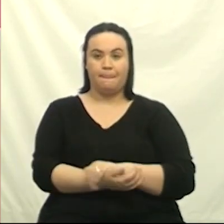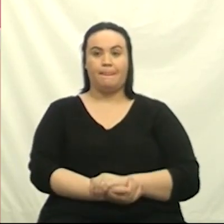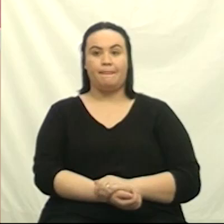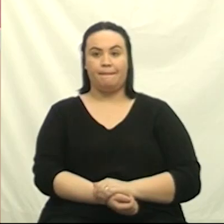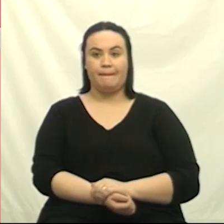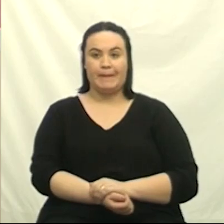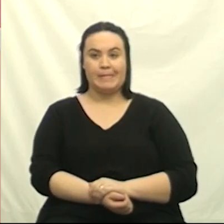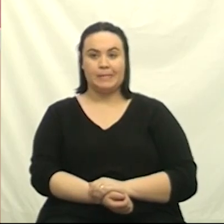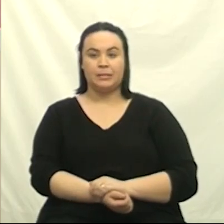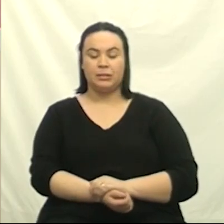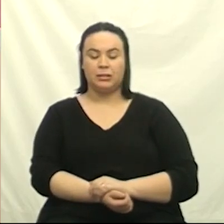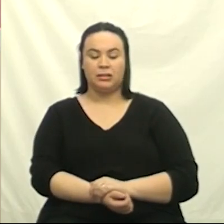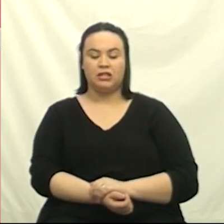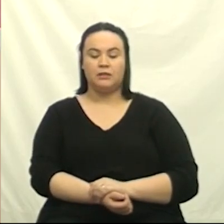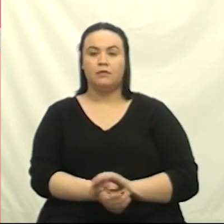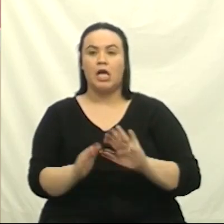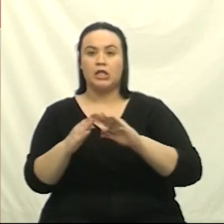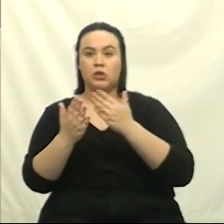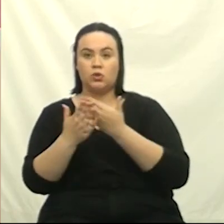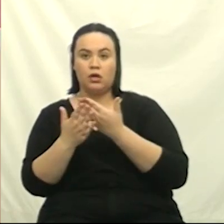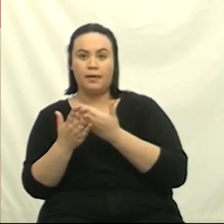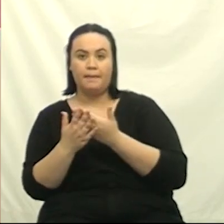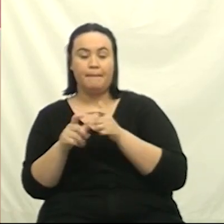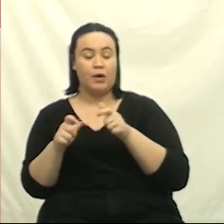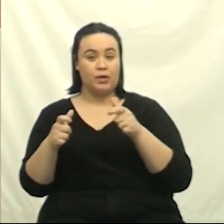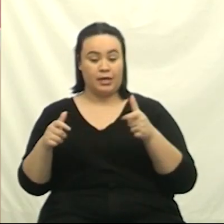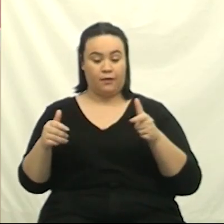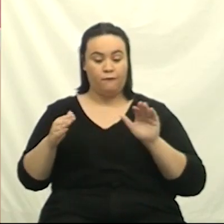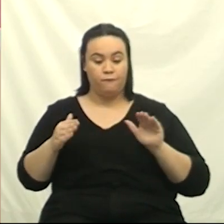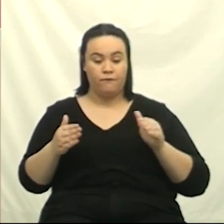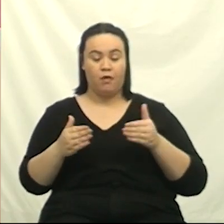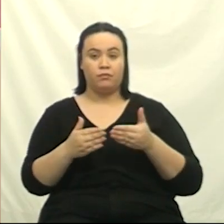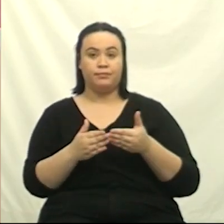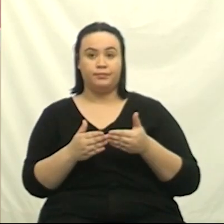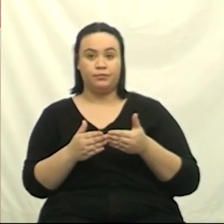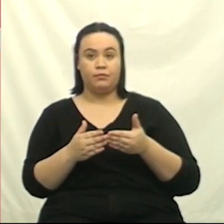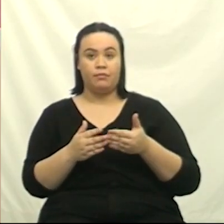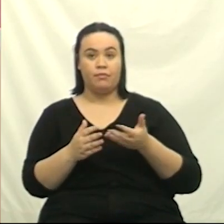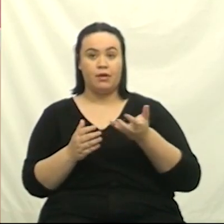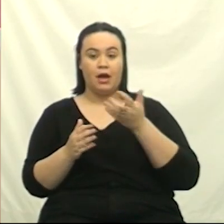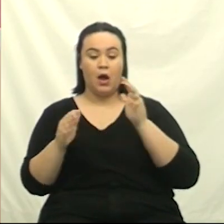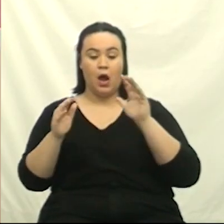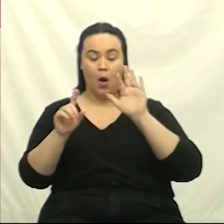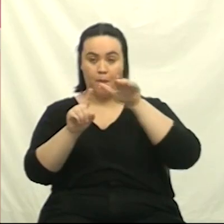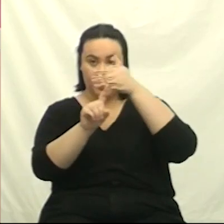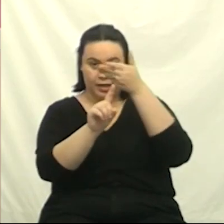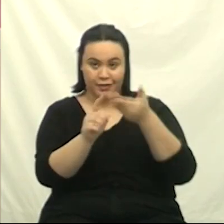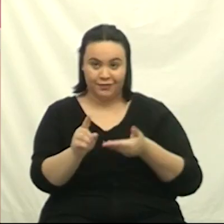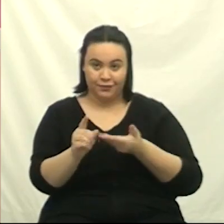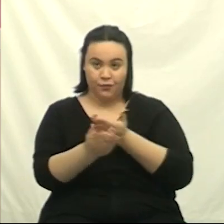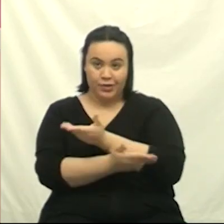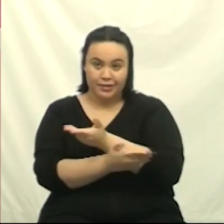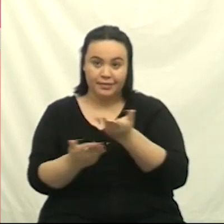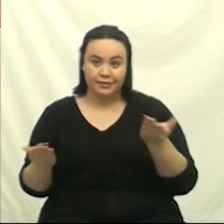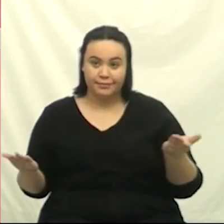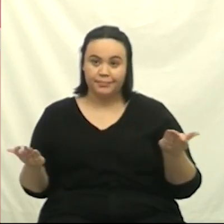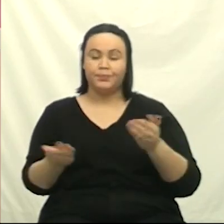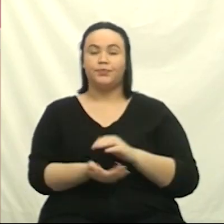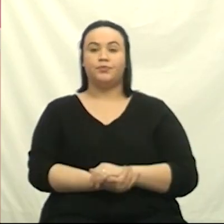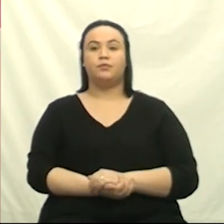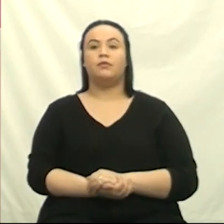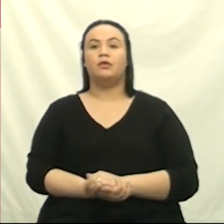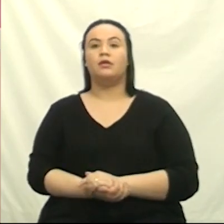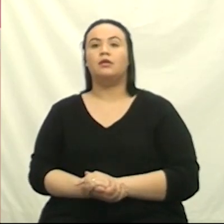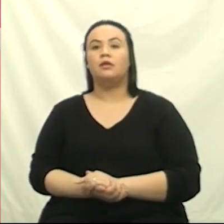todos os colégios hoje quase todos trabalham mas a gente quer hoje homenagear vocês nós temos aqui o